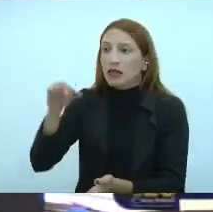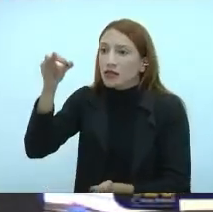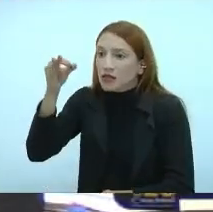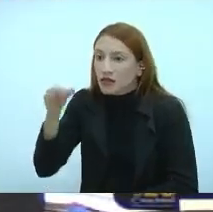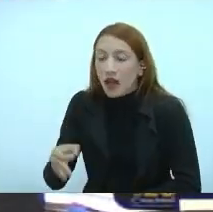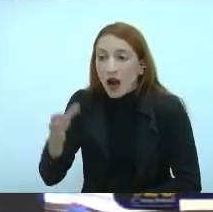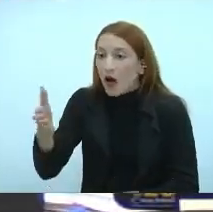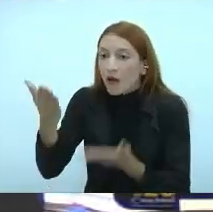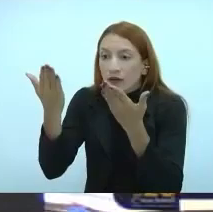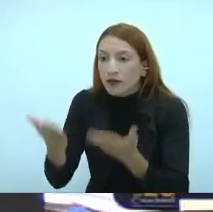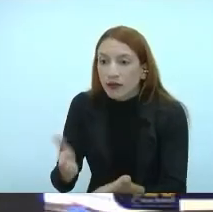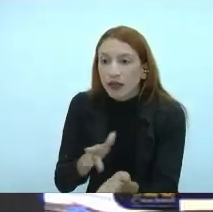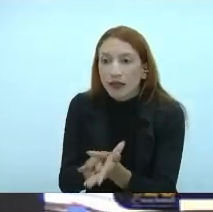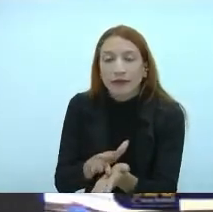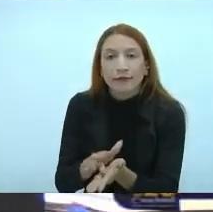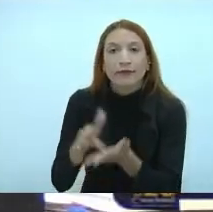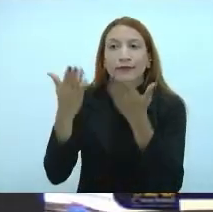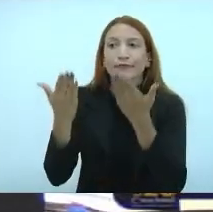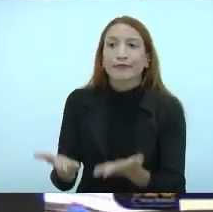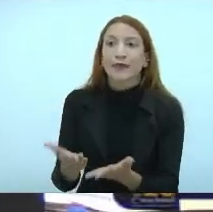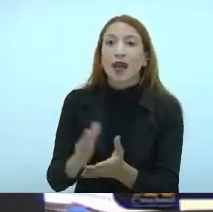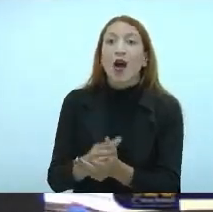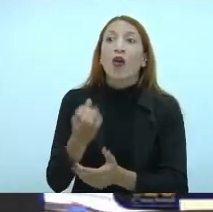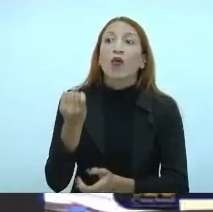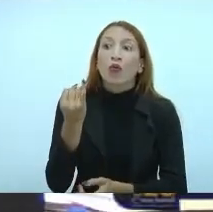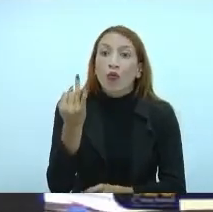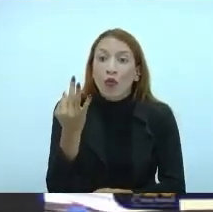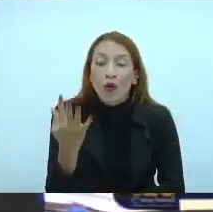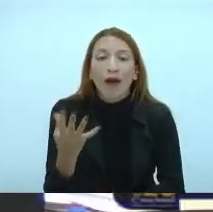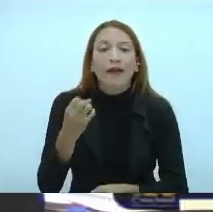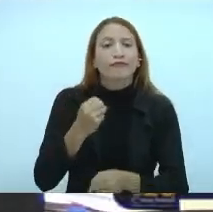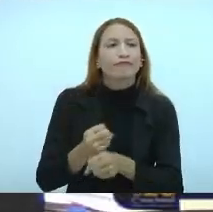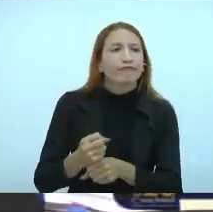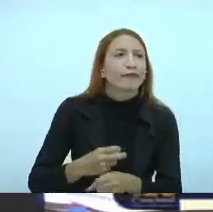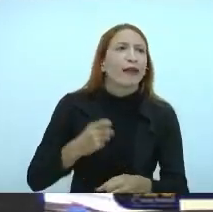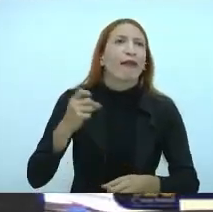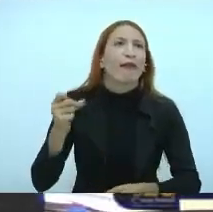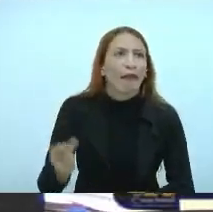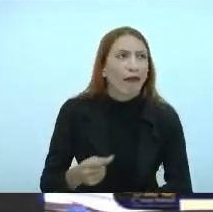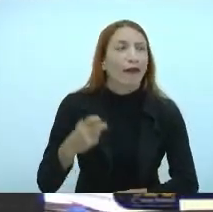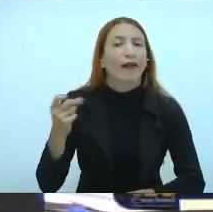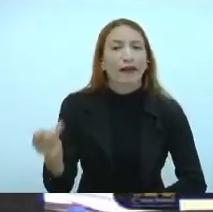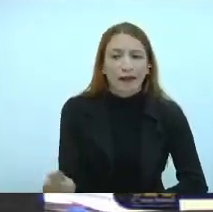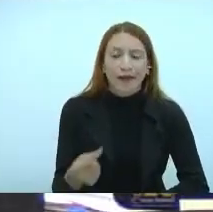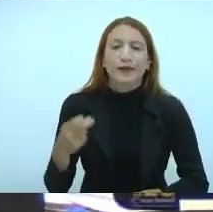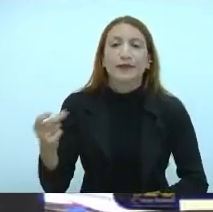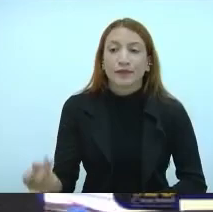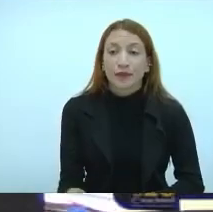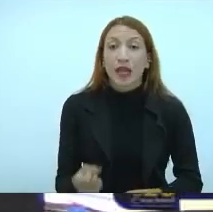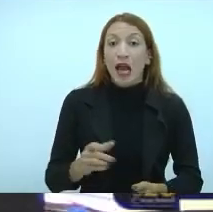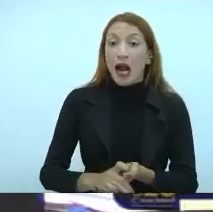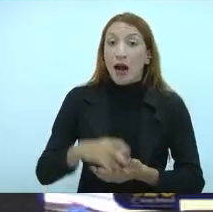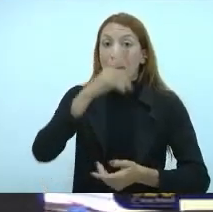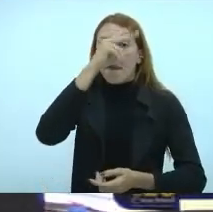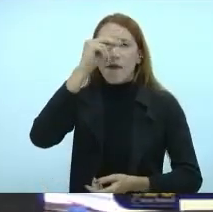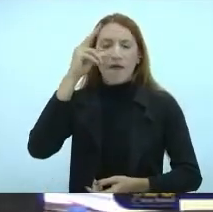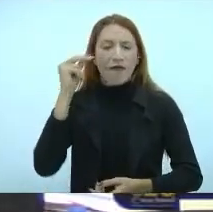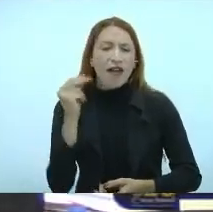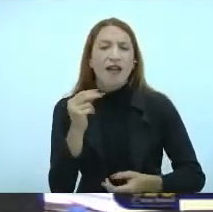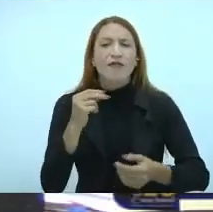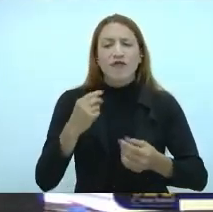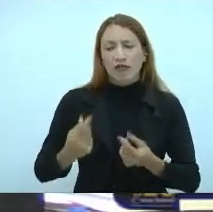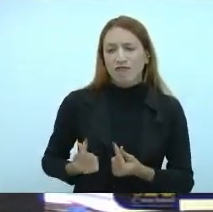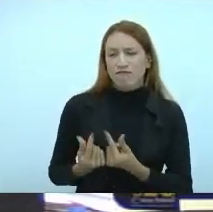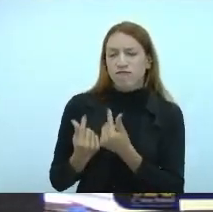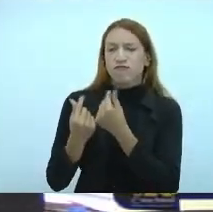sendo enganadas olha quanto tempo esses políticos Estão enriquecendo às custas de enganar vocês e vocês